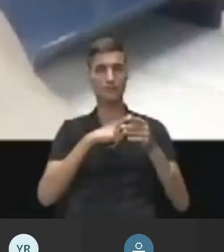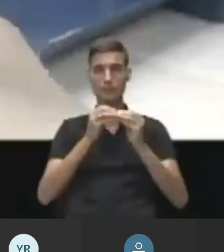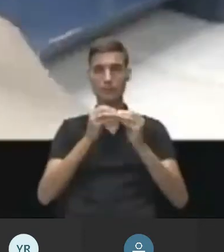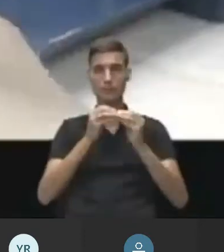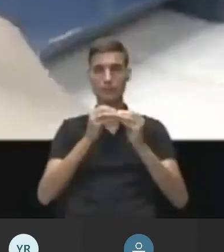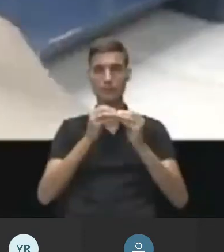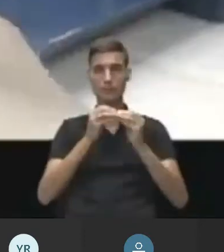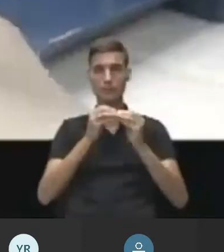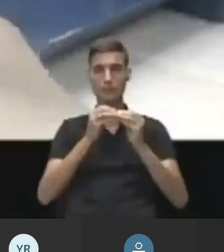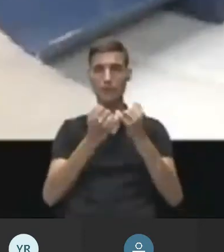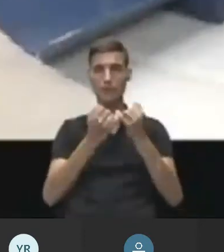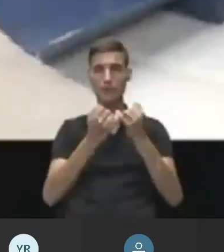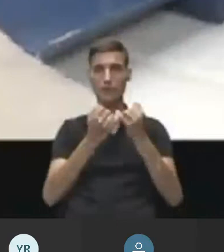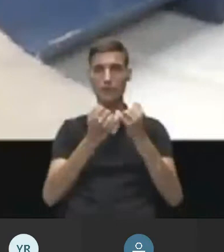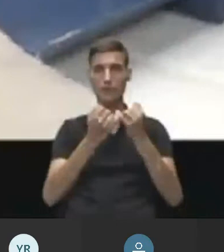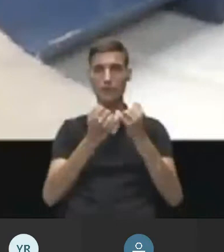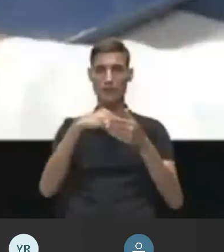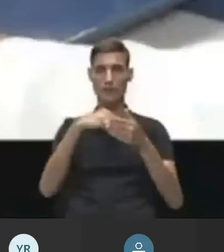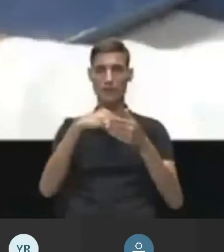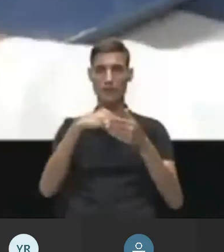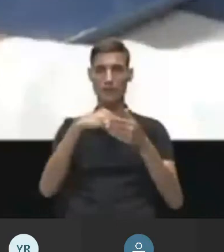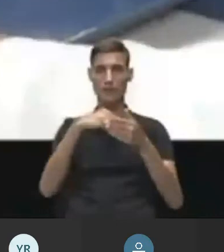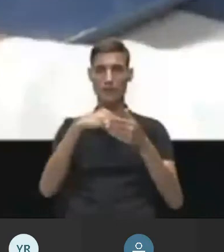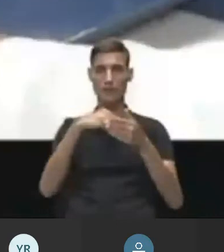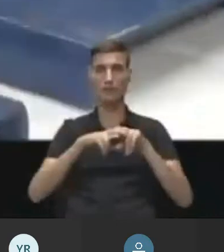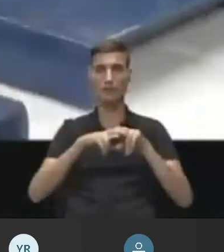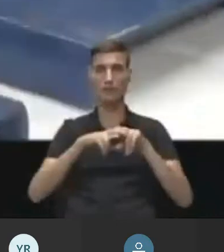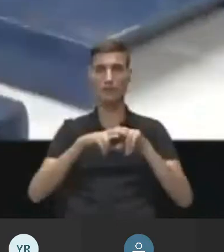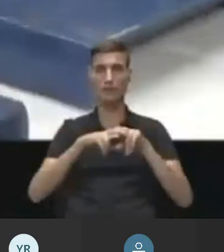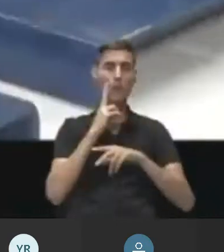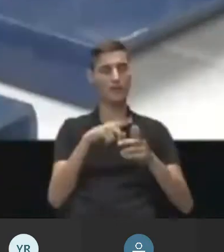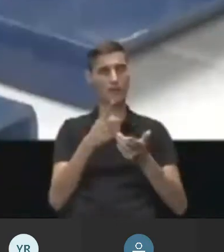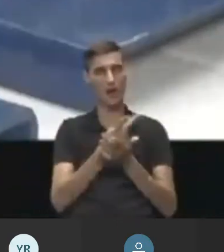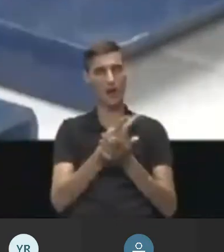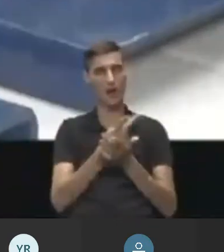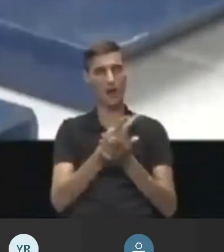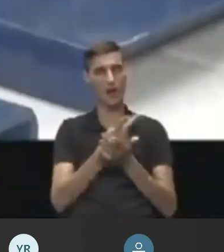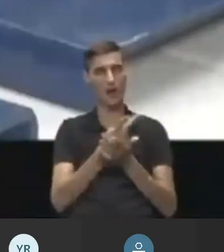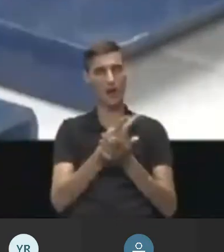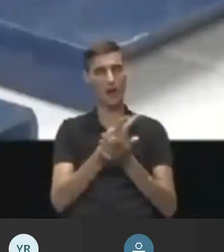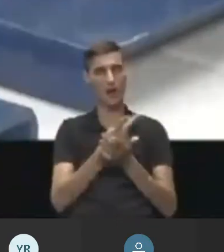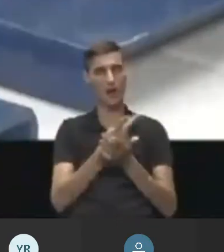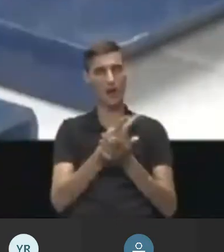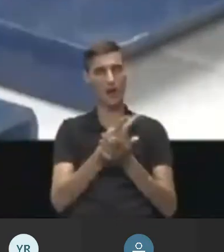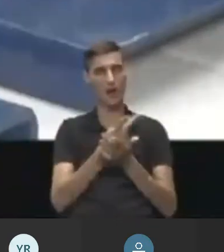Certo? Aí tem a amostra 2. Isso aí, essa amostra aí foi com hidróxido de sódio.